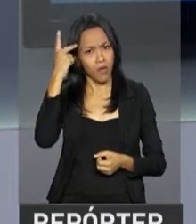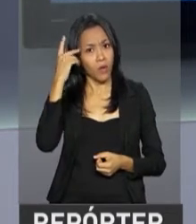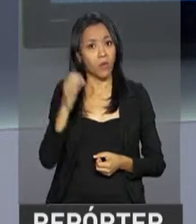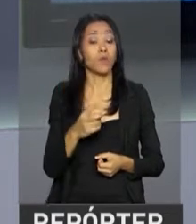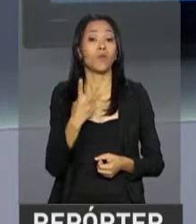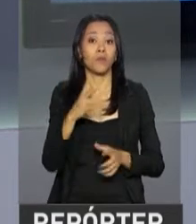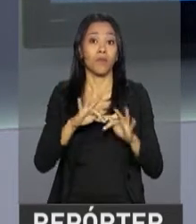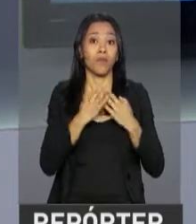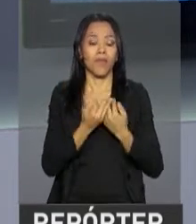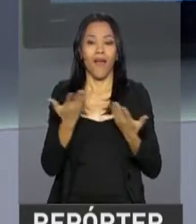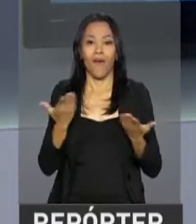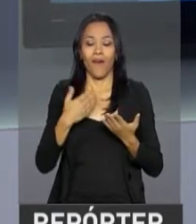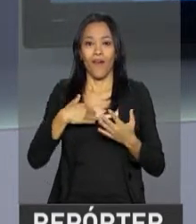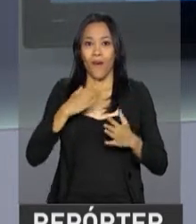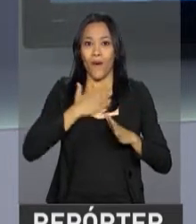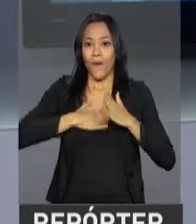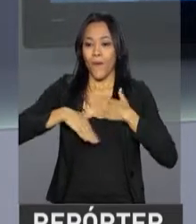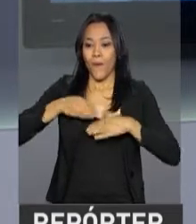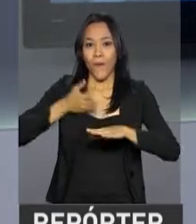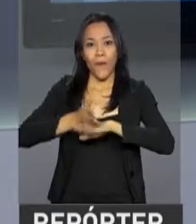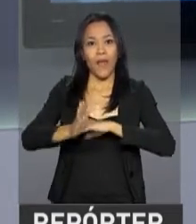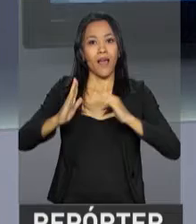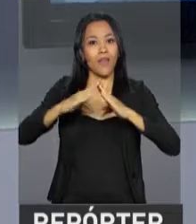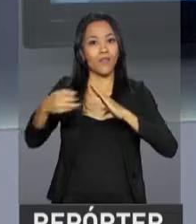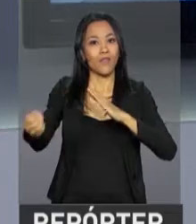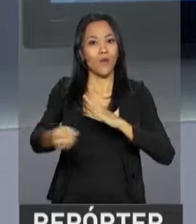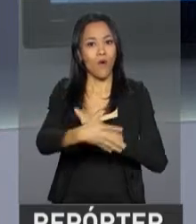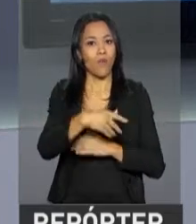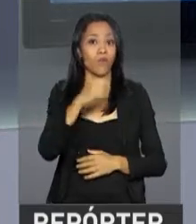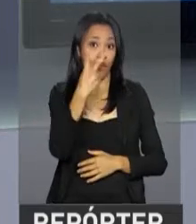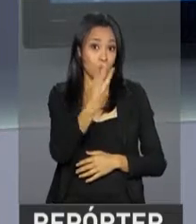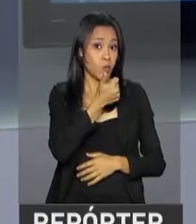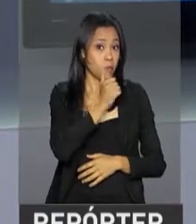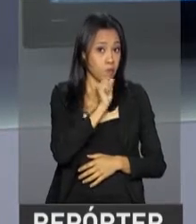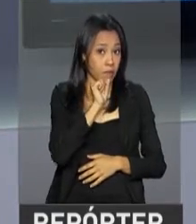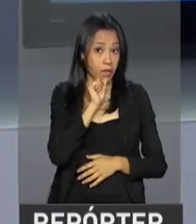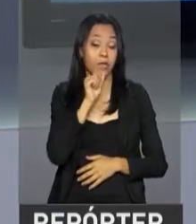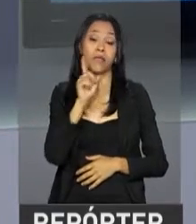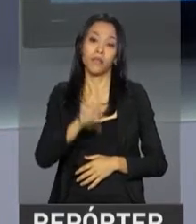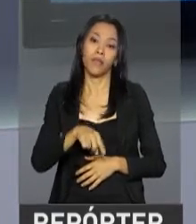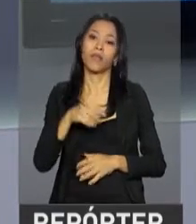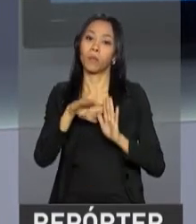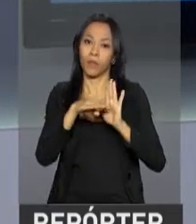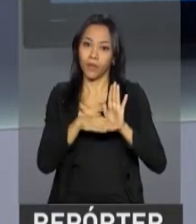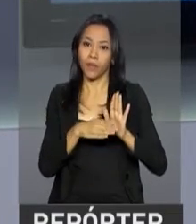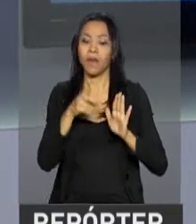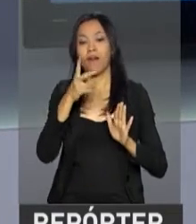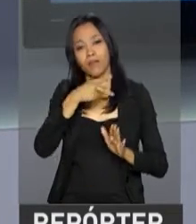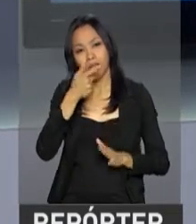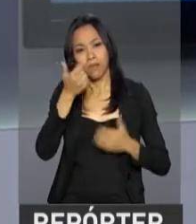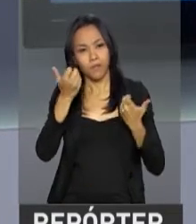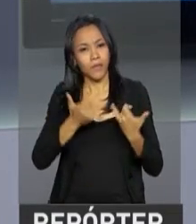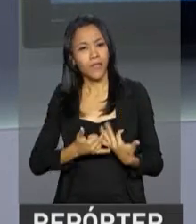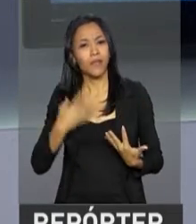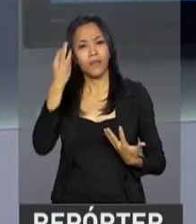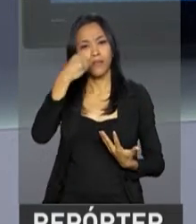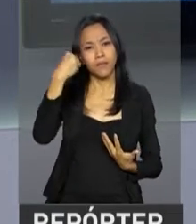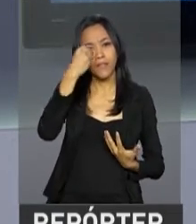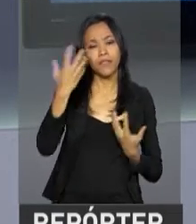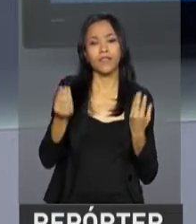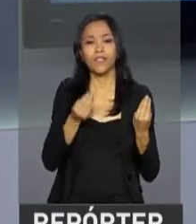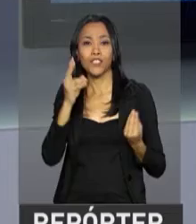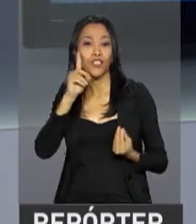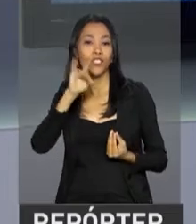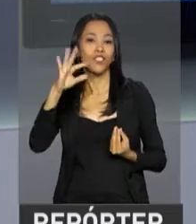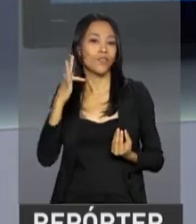passo de abrir a porta da casa nova a reportagem a seguir duas mães atendidas pelo minha casa minha vida falam da expectativa de dias melhores